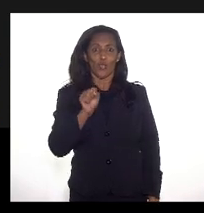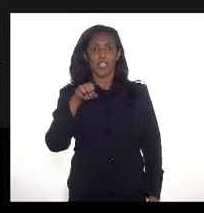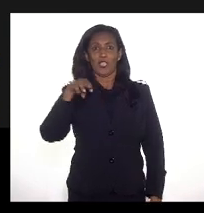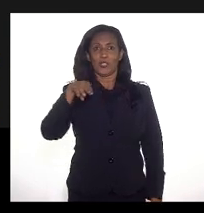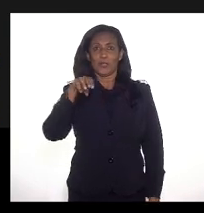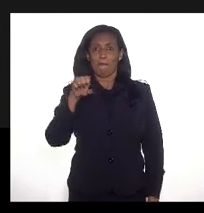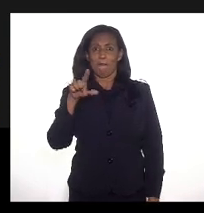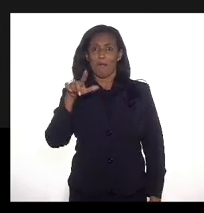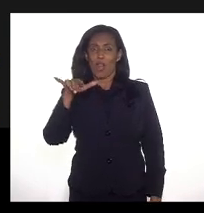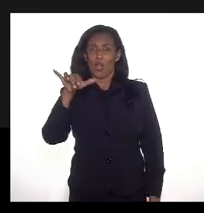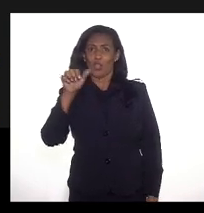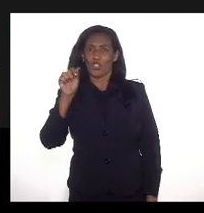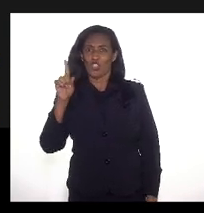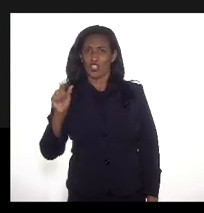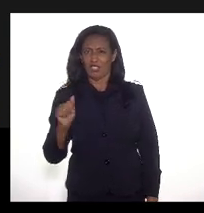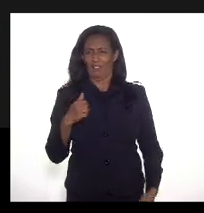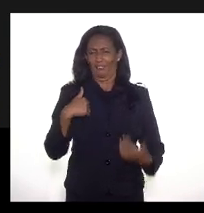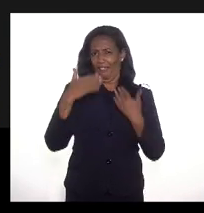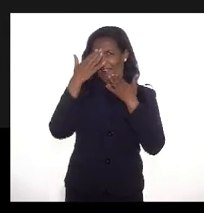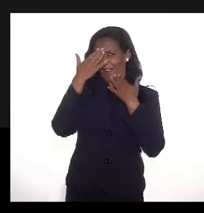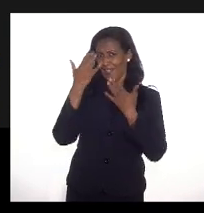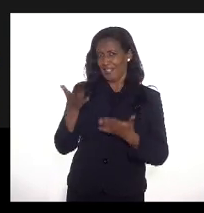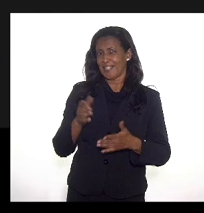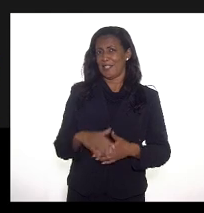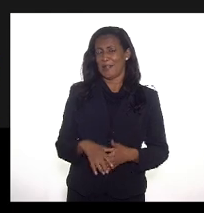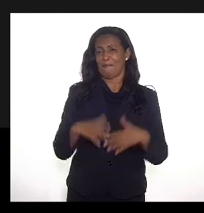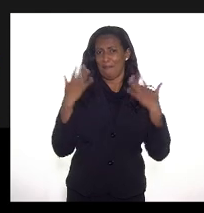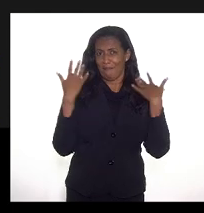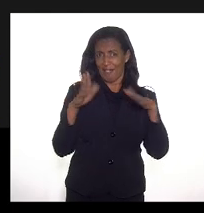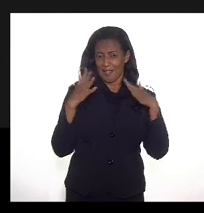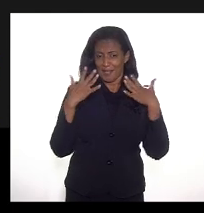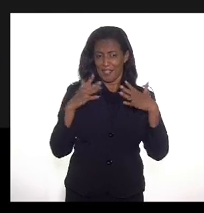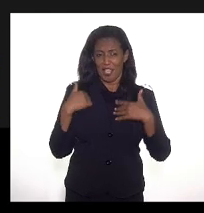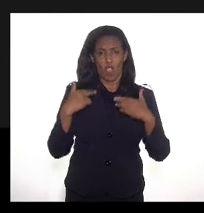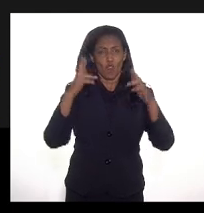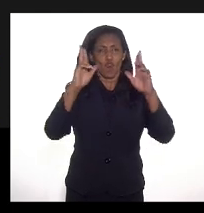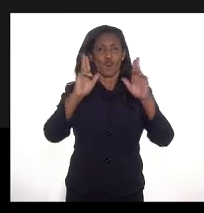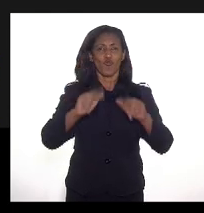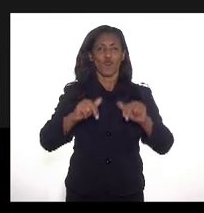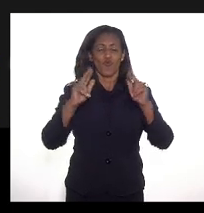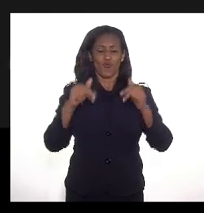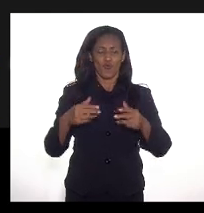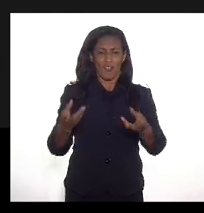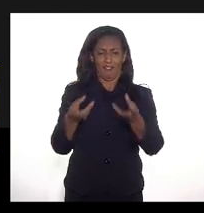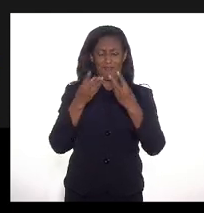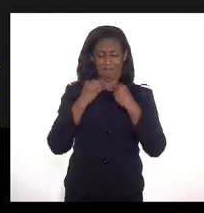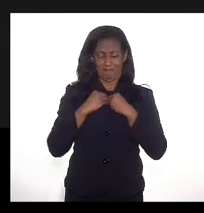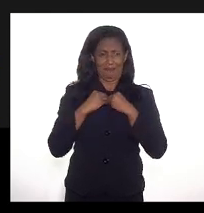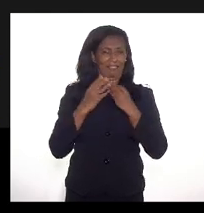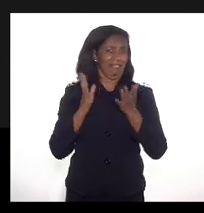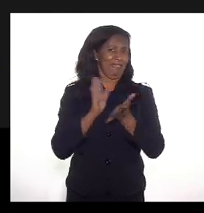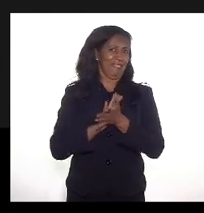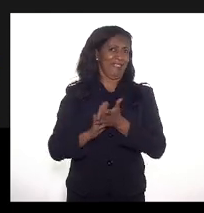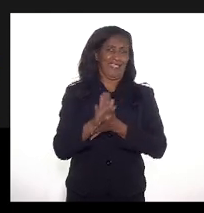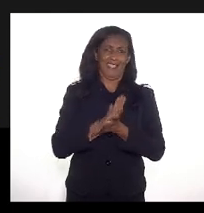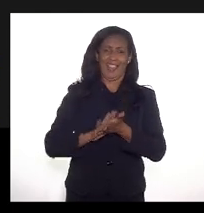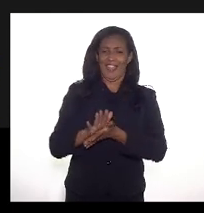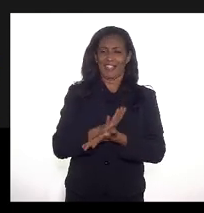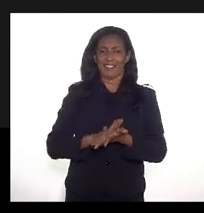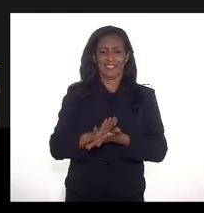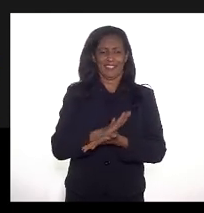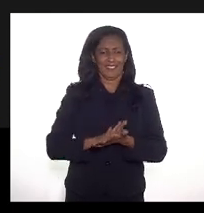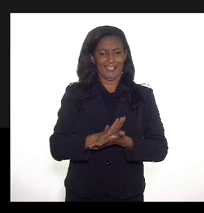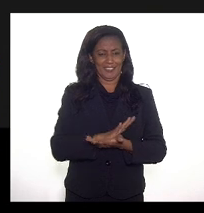te agradeceu mais, te elogiou. E eu, porque eu não recebo nada disso. Nem o fã que você mandou para mim. Nem o fã. A Mônica vai